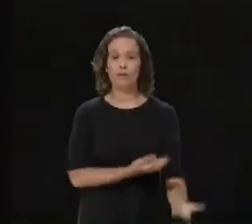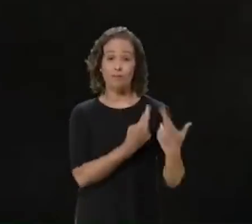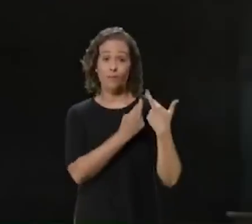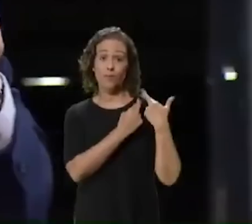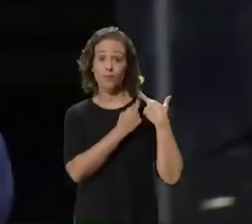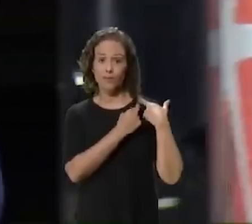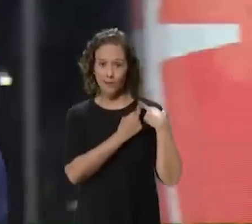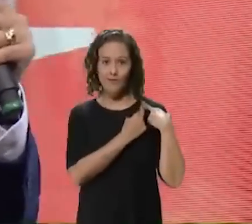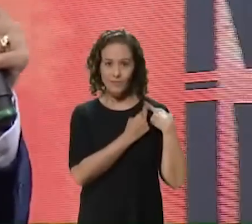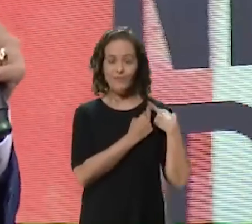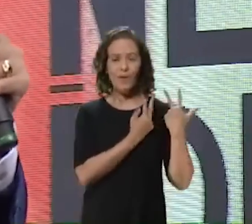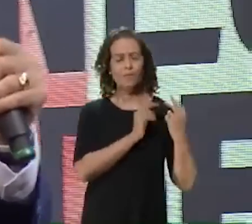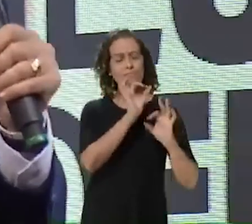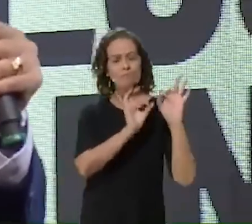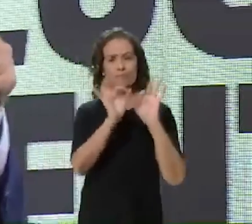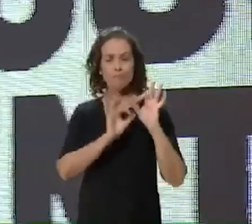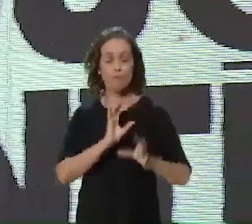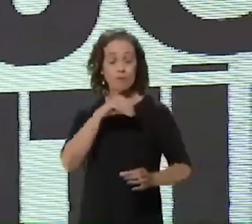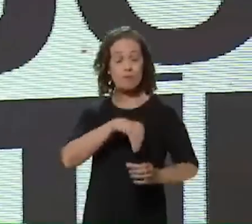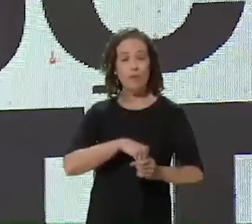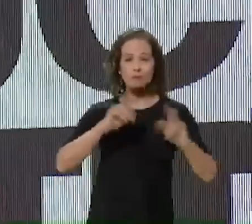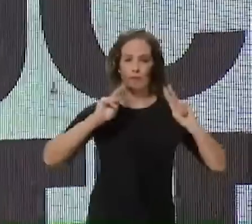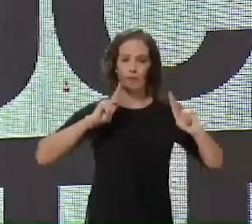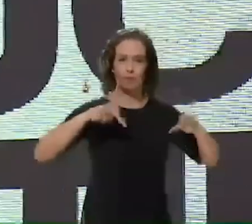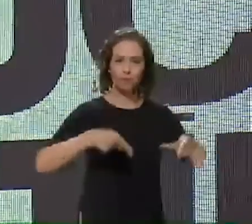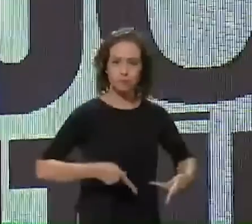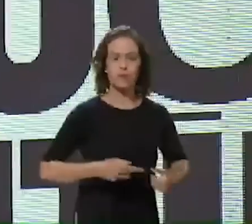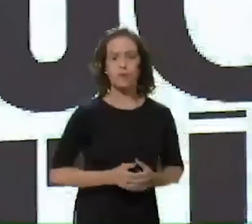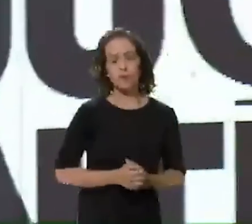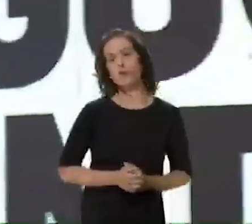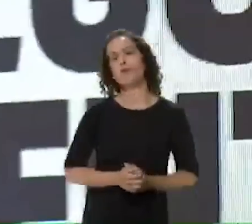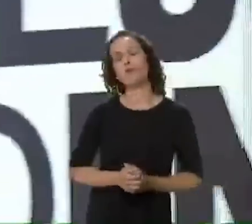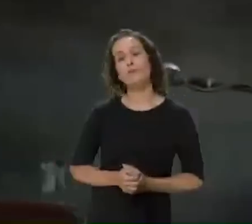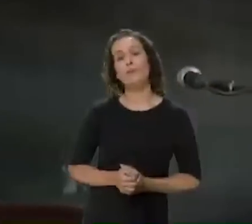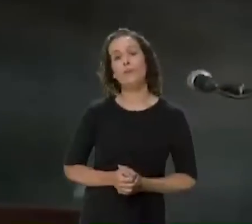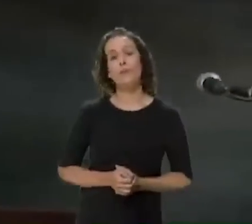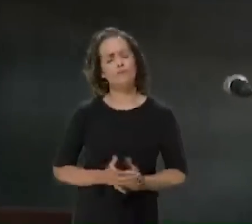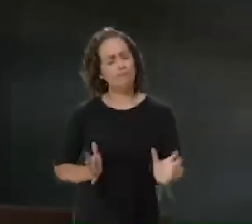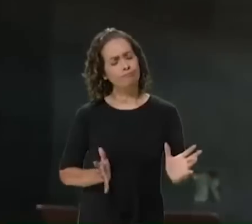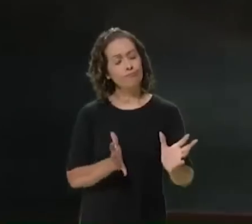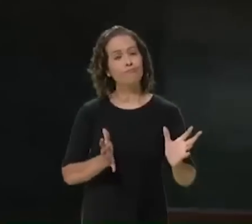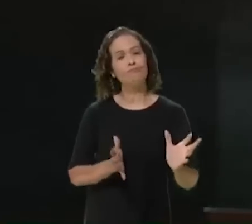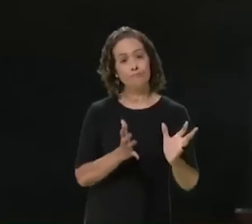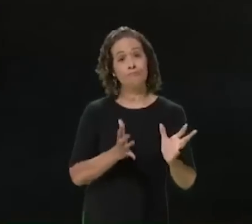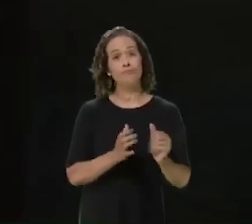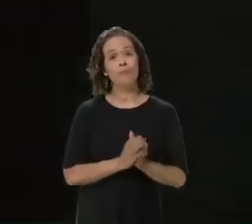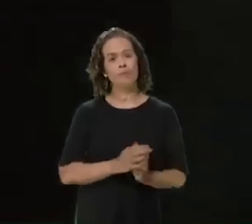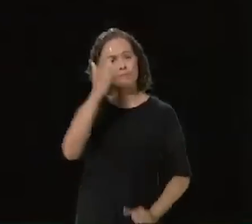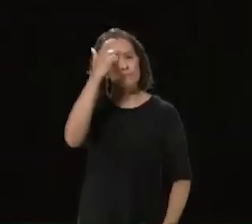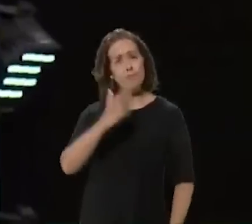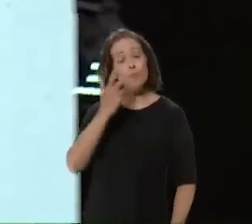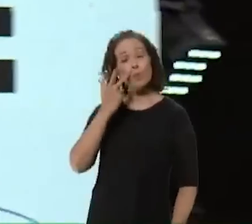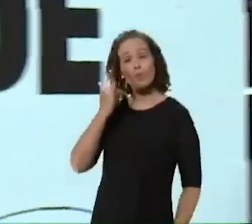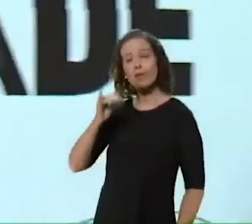pela formação de muita coisa dentro do ser humano, e é ela que inspira a figura do Pai Celestial. Por que que eu,